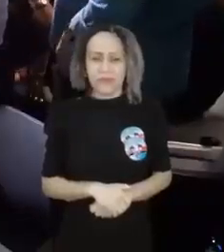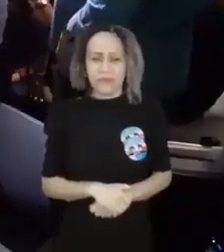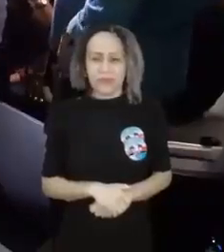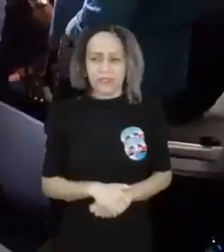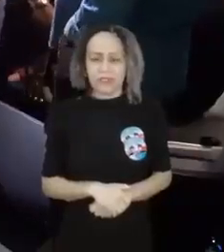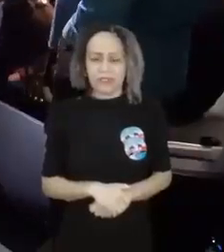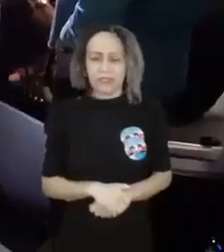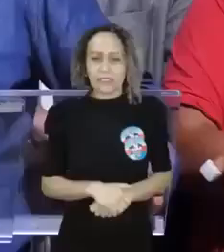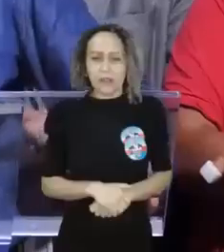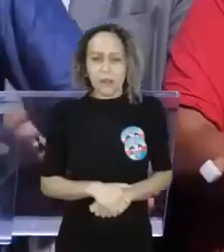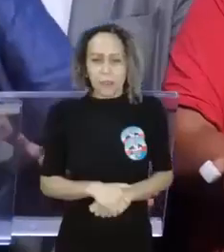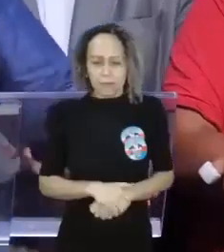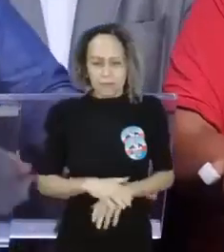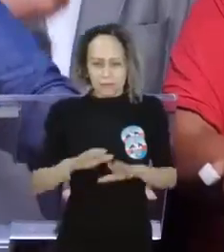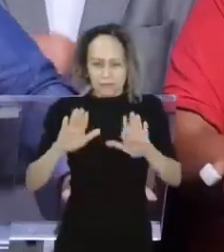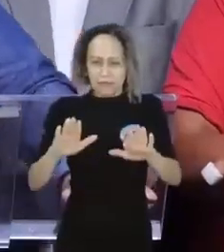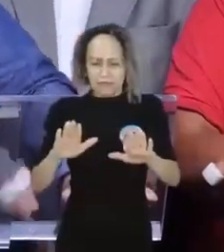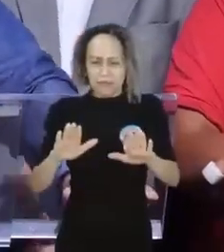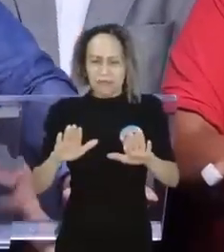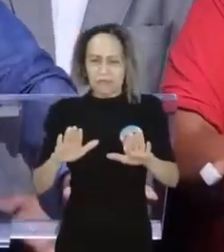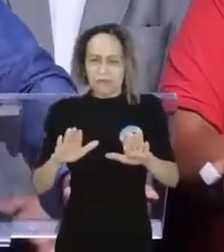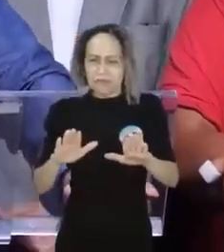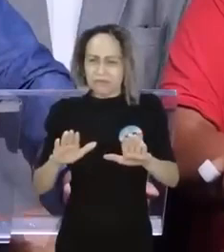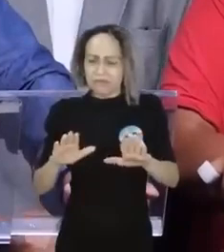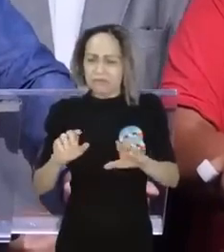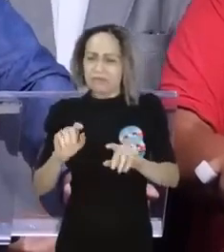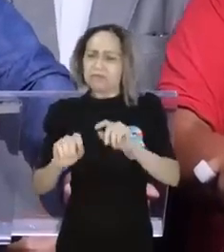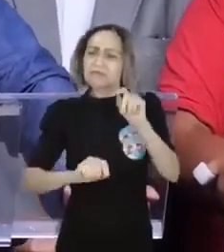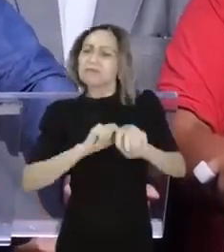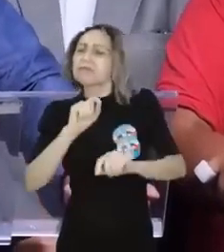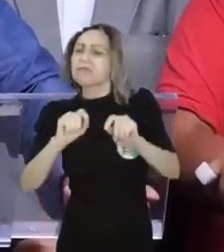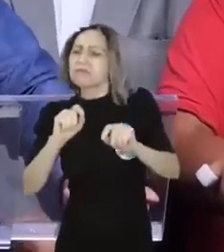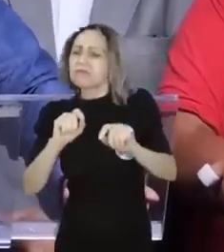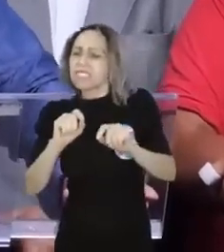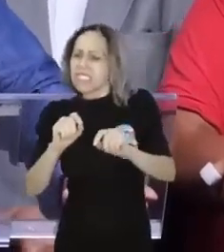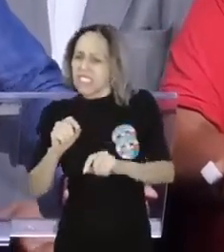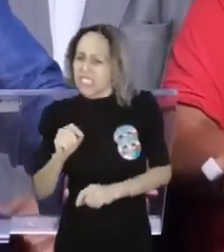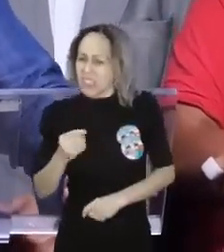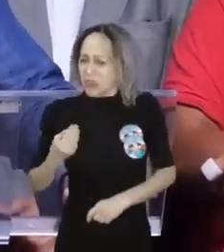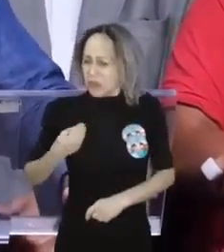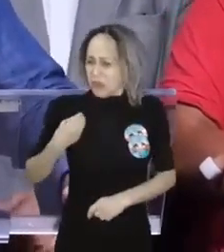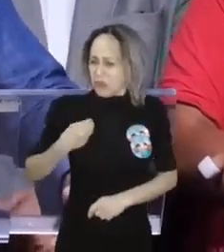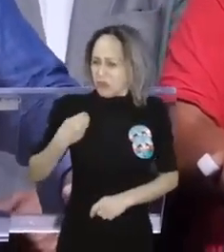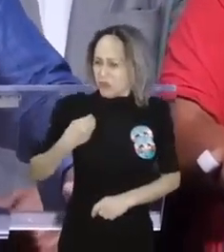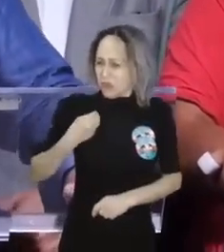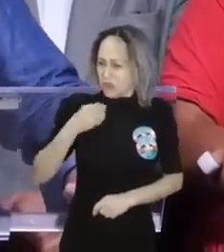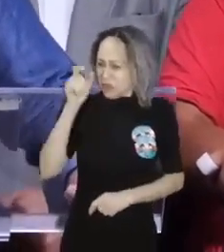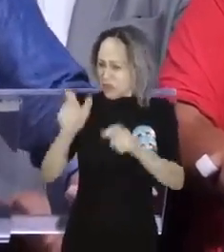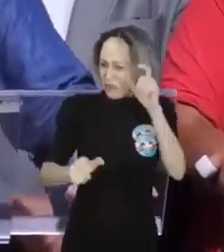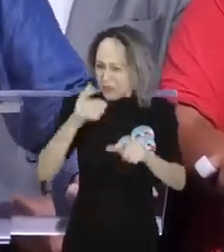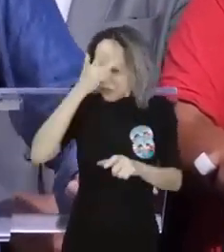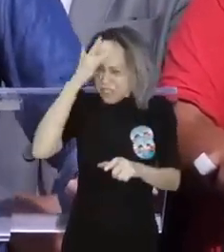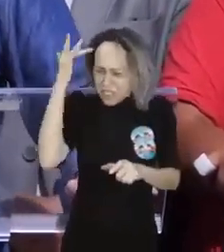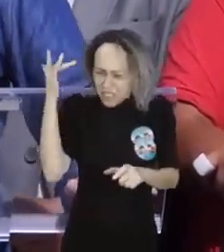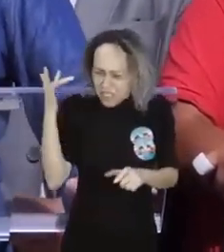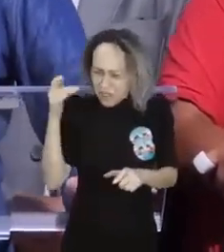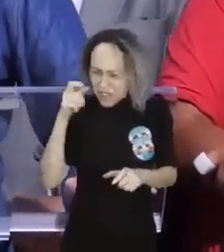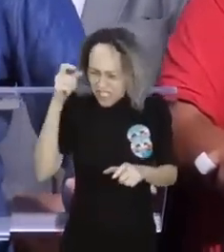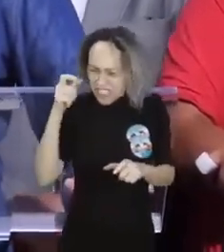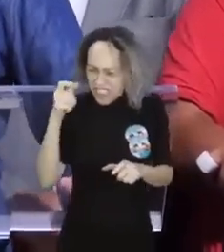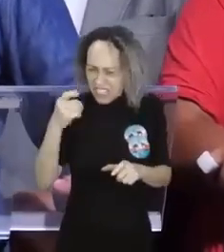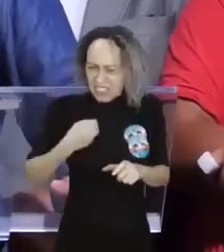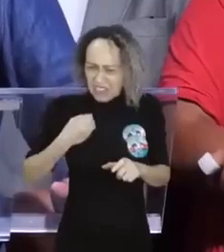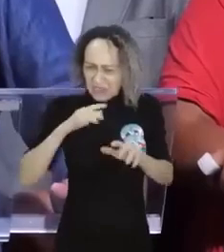Não interessa a ninguém viver numa família onde reina a discórdia. É hora de reunir de novo